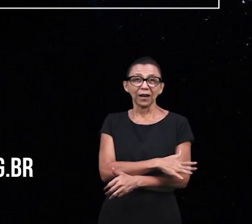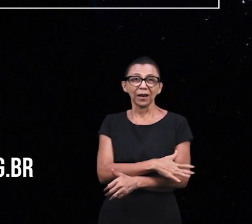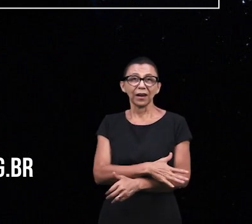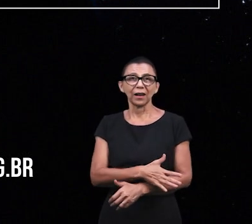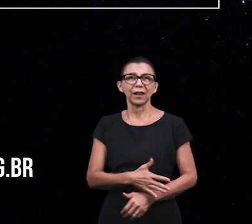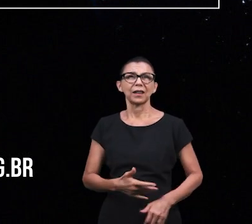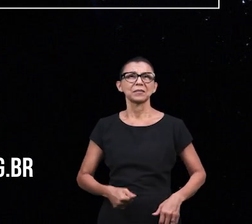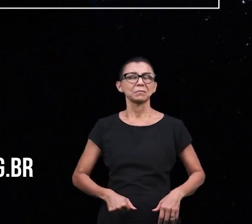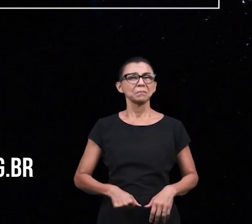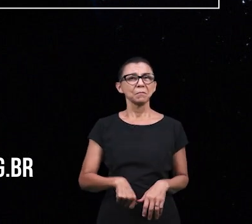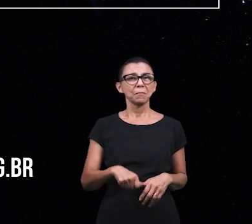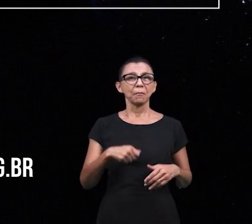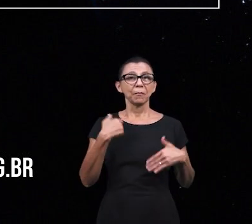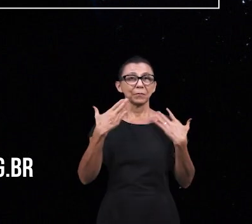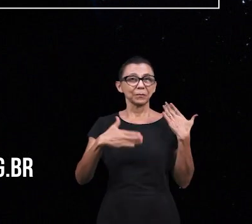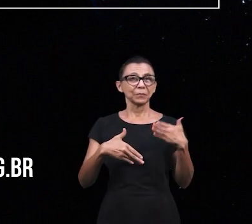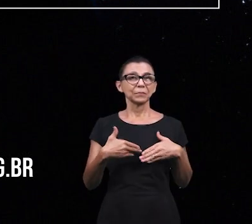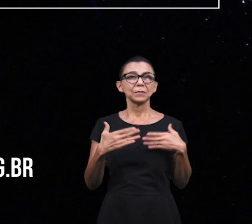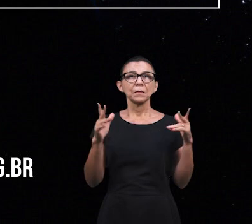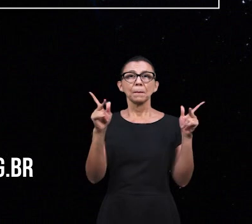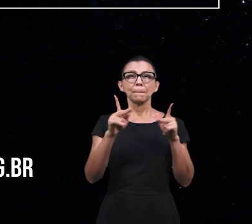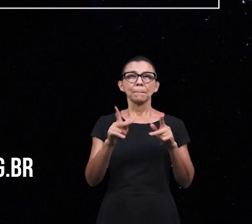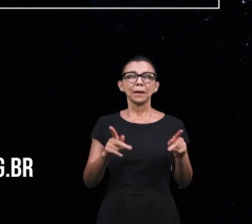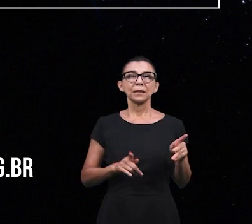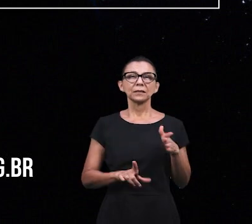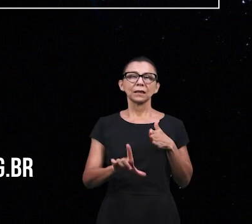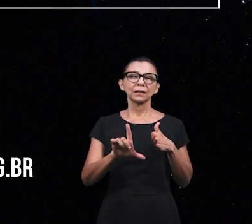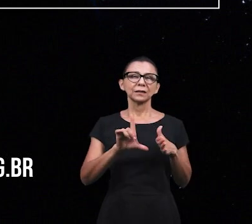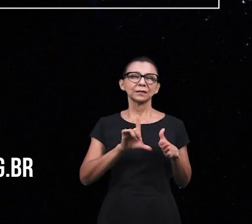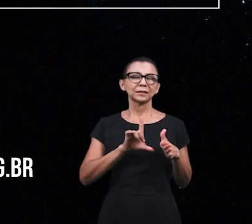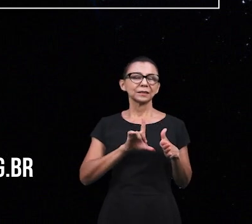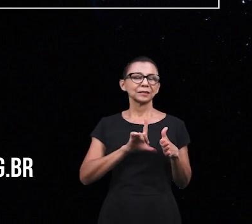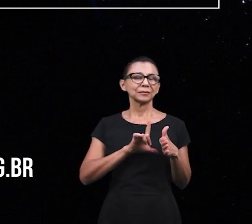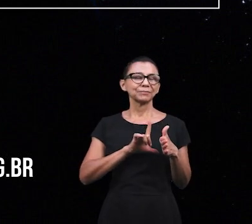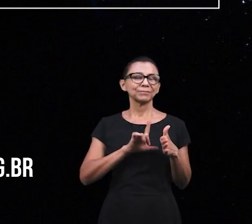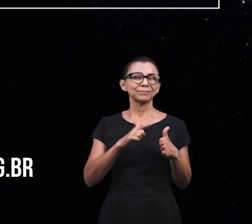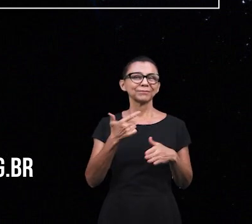paz nem alegria, até que o